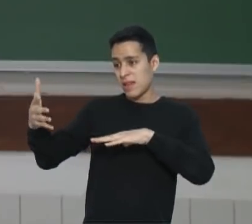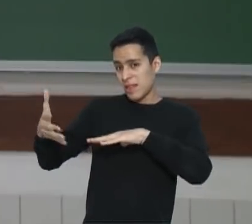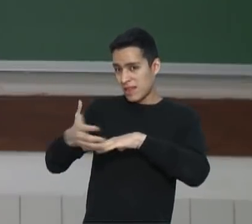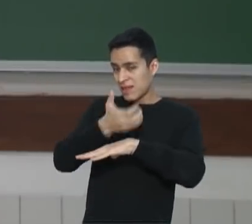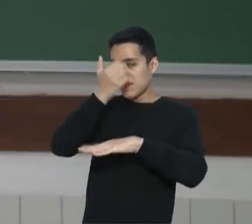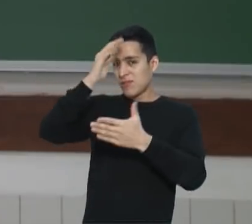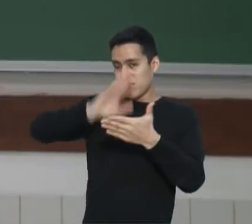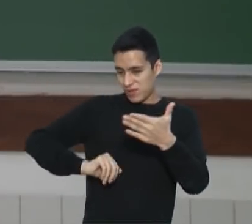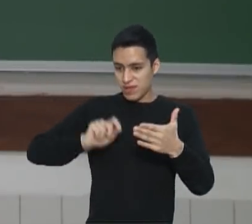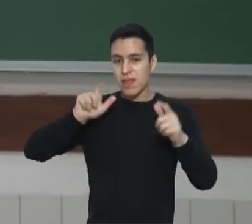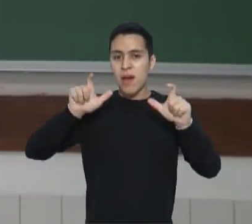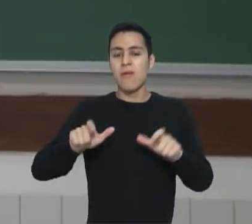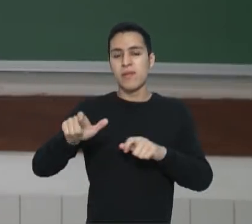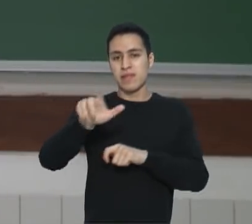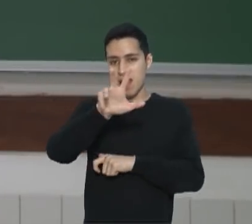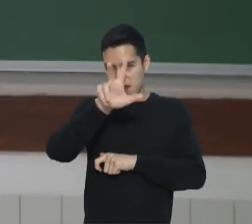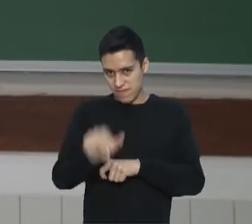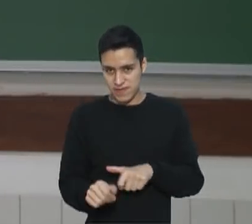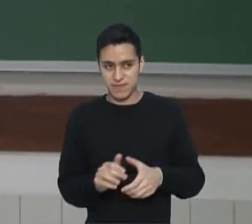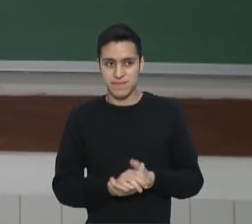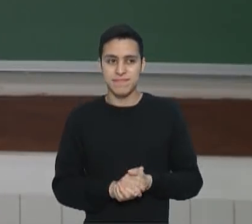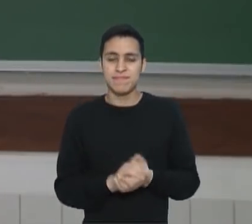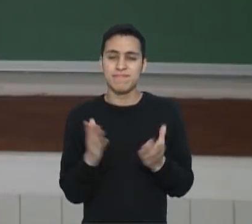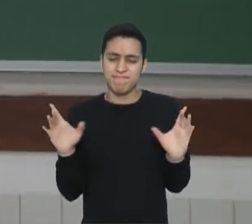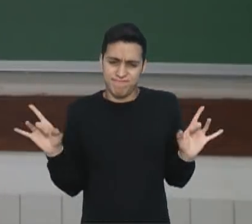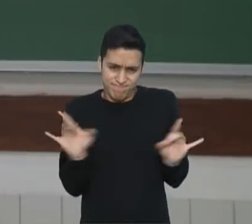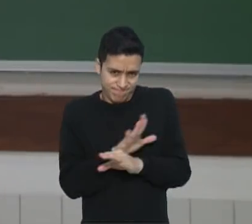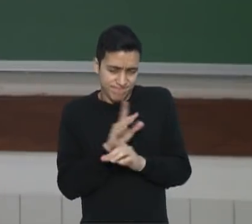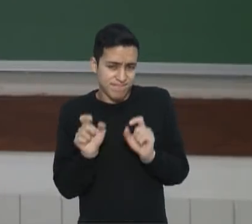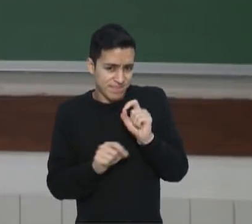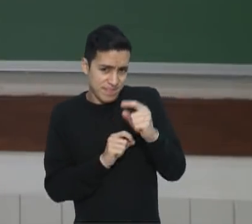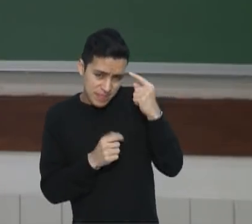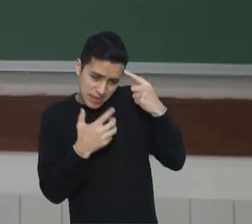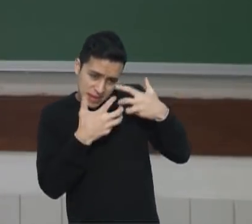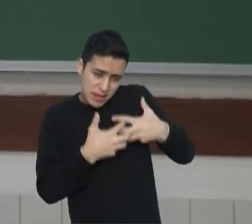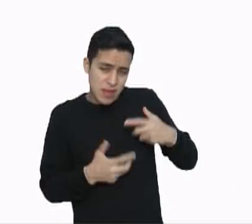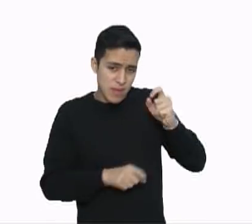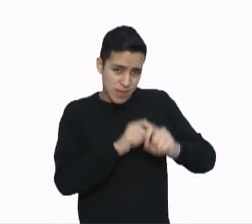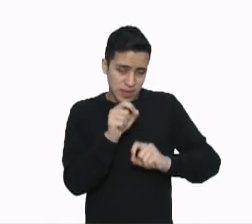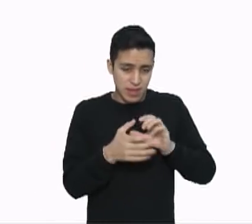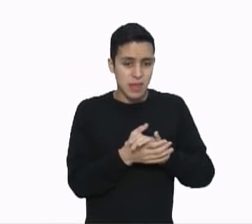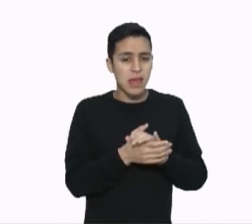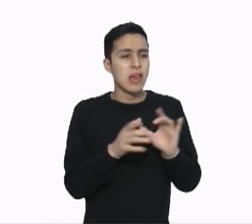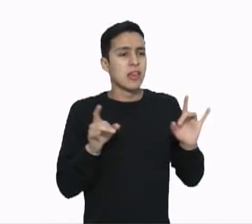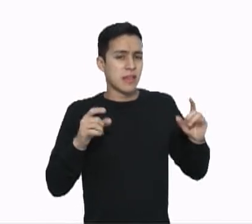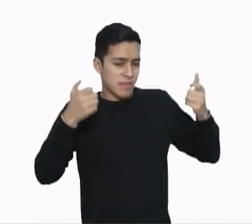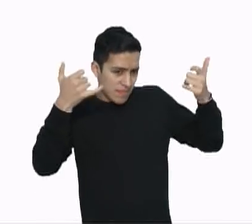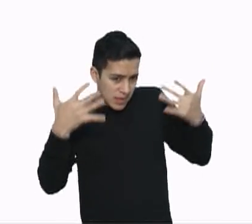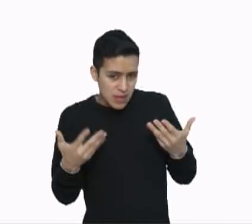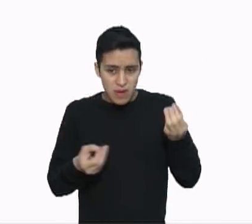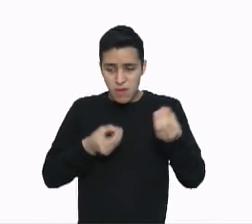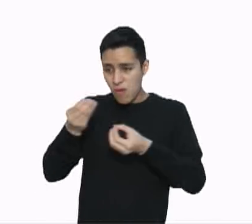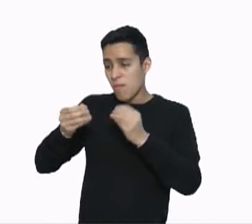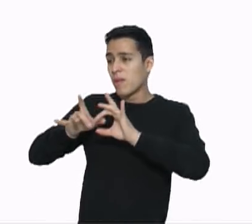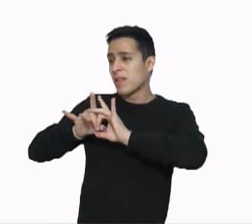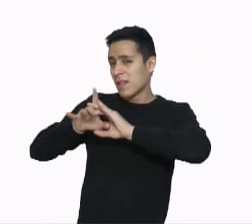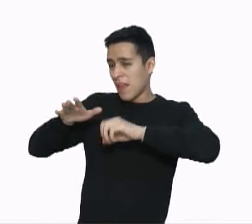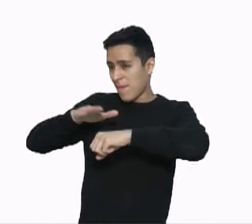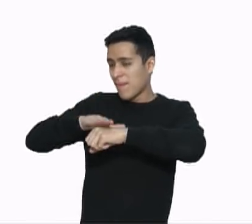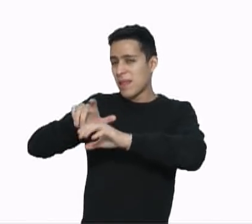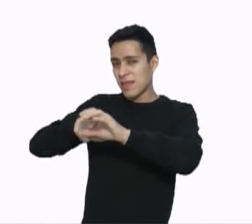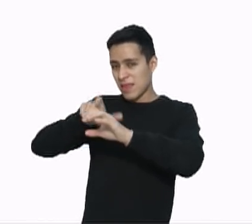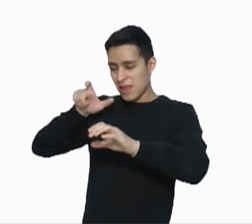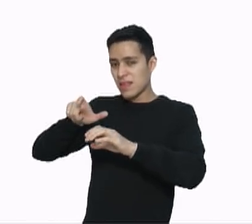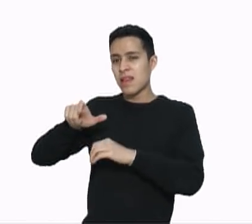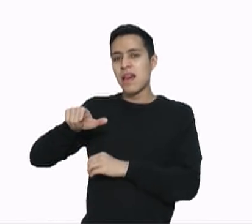e na Ásia. No final, vamos pensar no seguinte, nessa aula tratamos aí da independência da Índia e da Indochina,